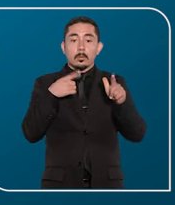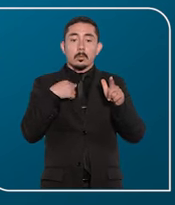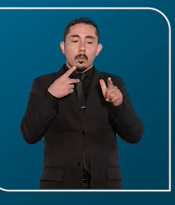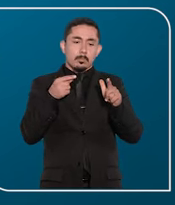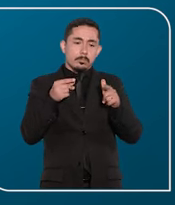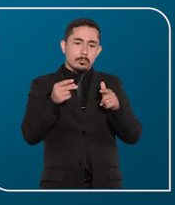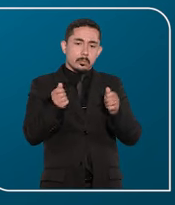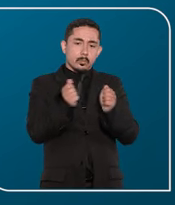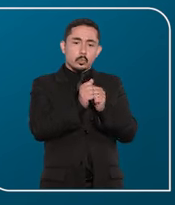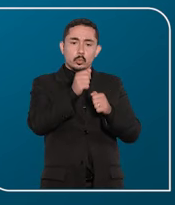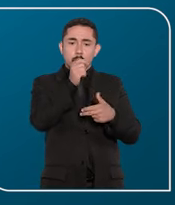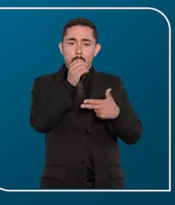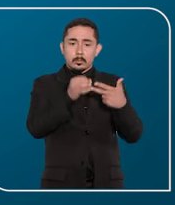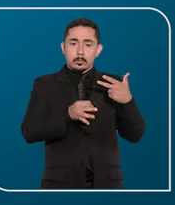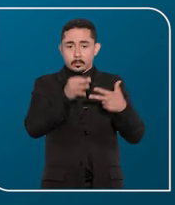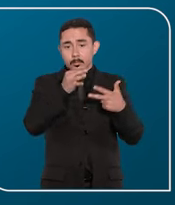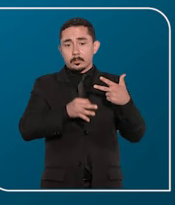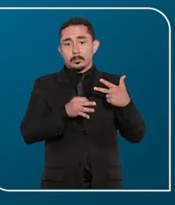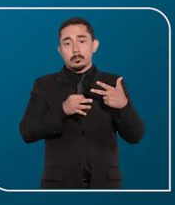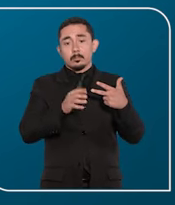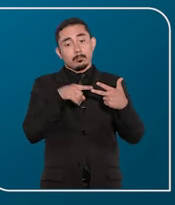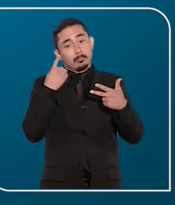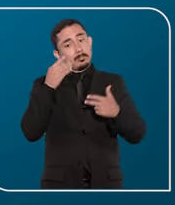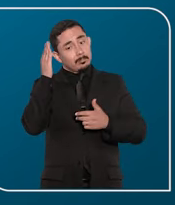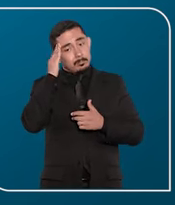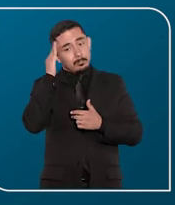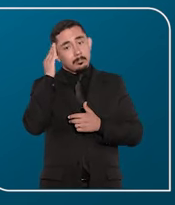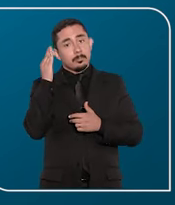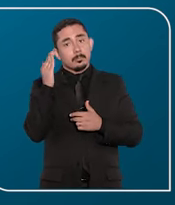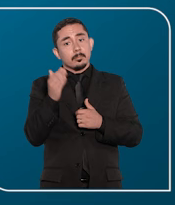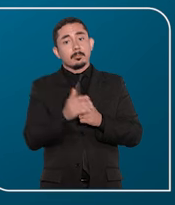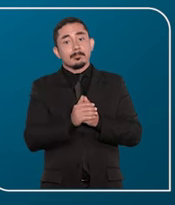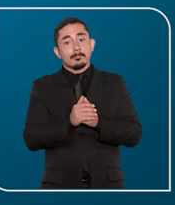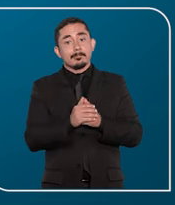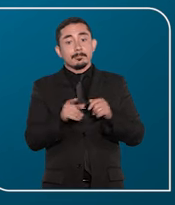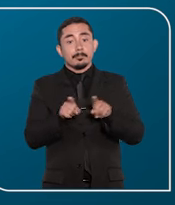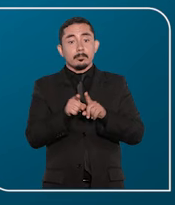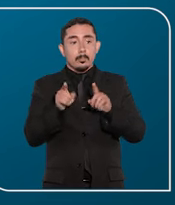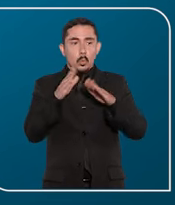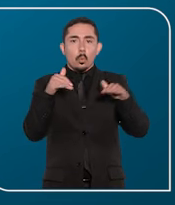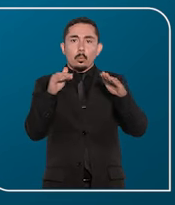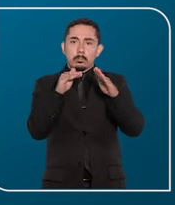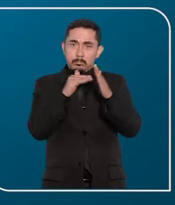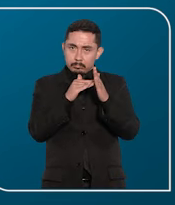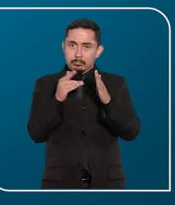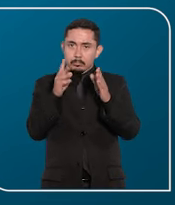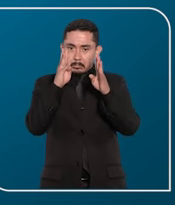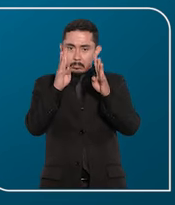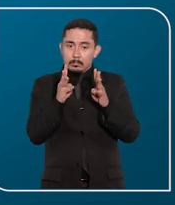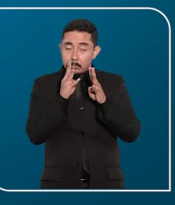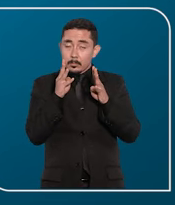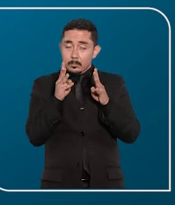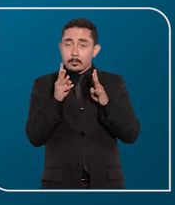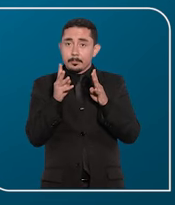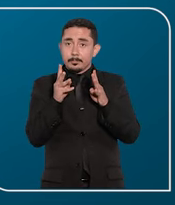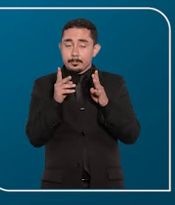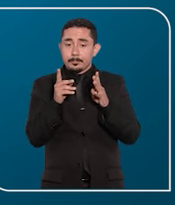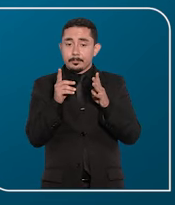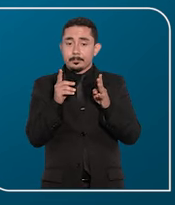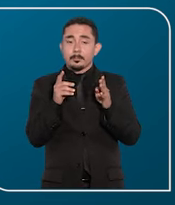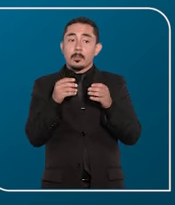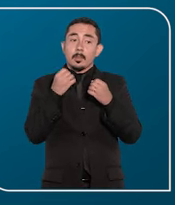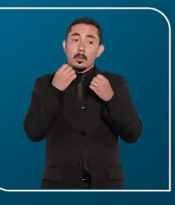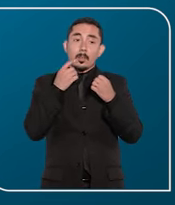ao Poder Judiciário. E nós sabemos, e aqui os ouvintes que me ouçam com bons ouvidos, né? Mas nós sabemos de que